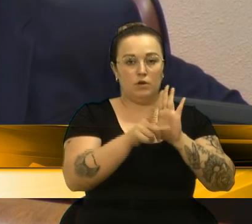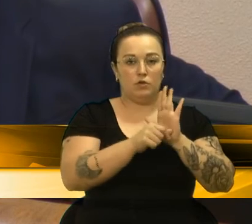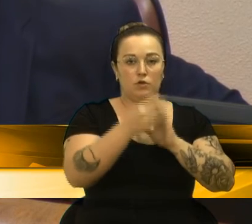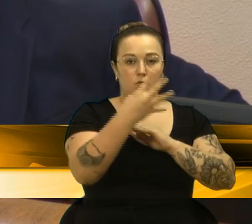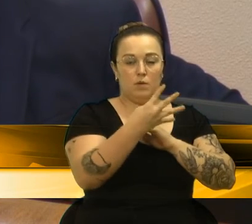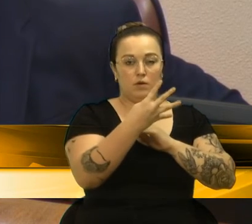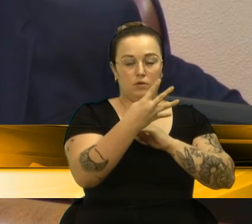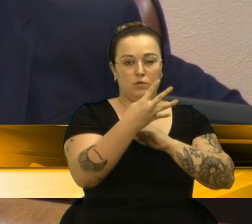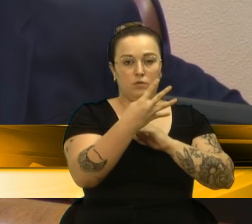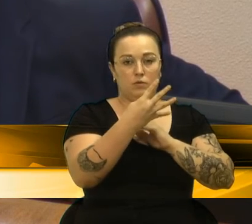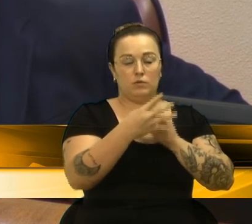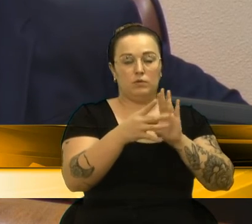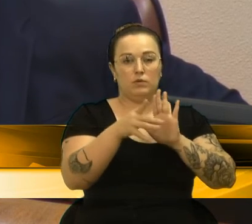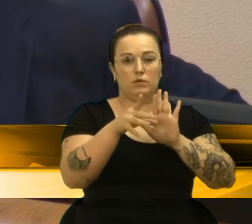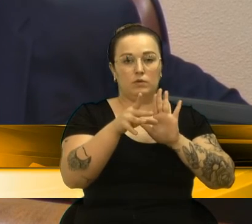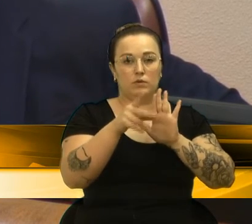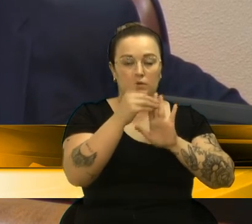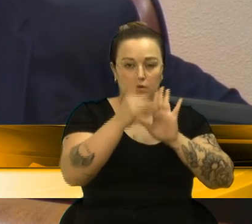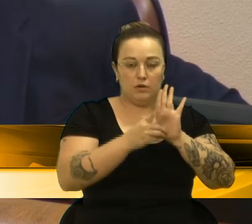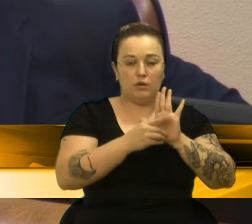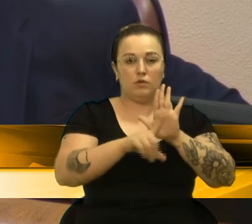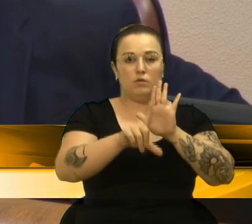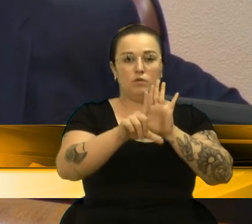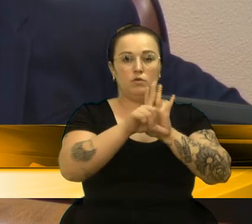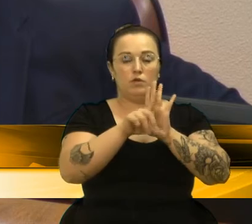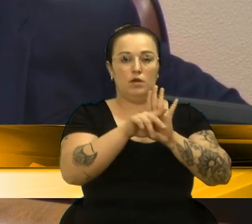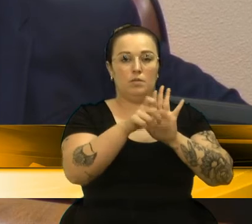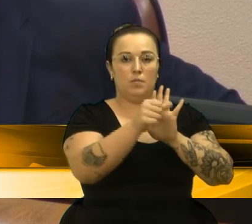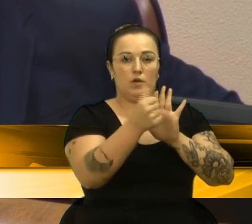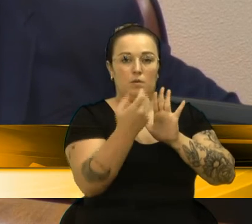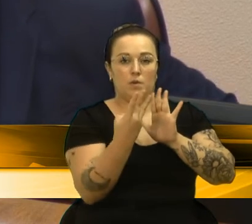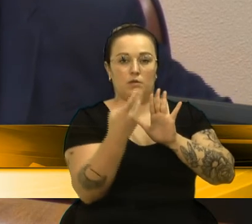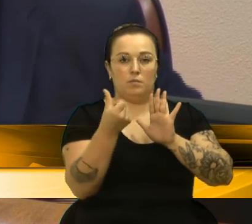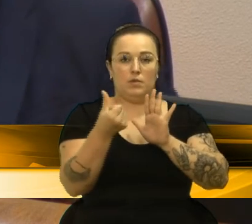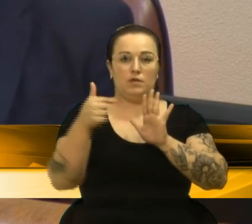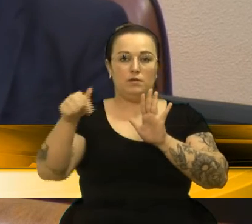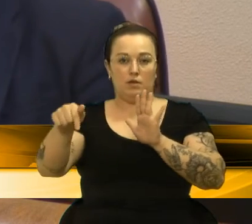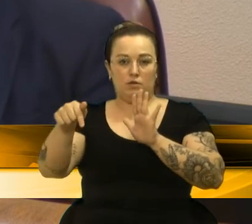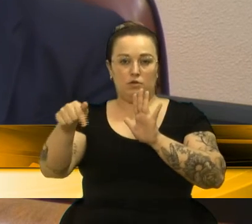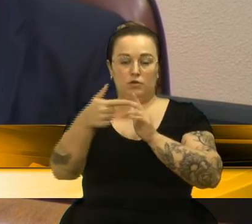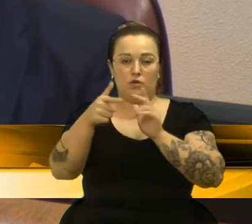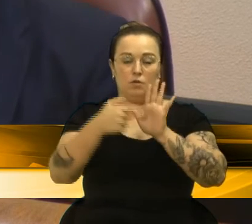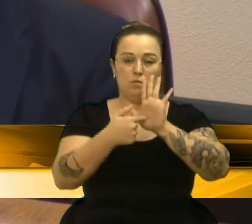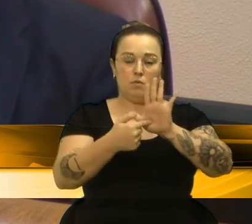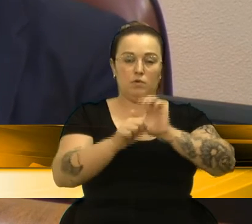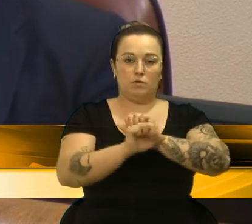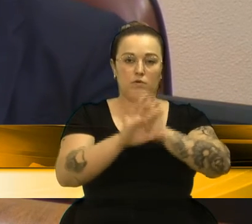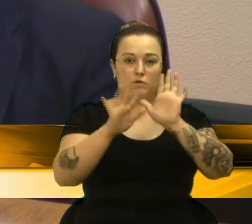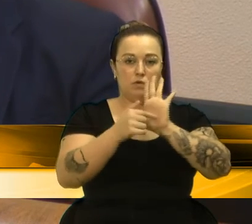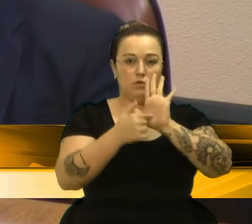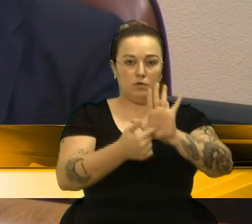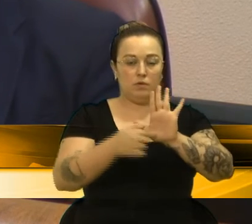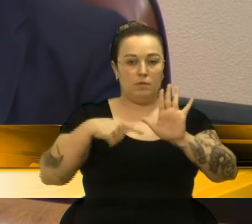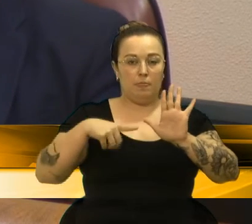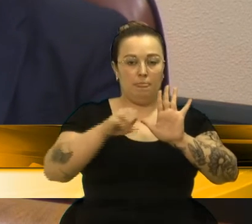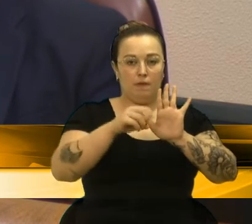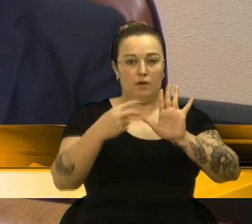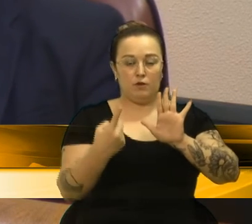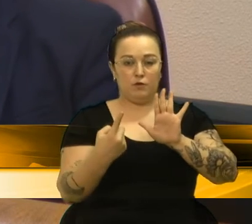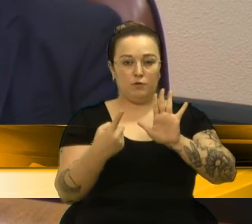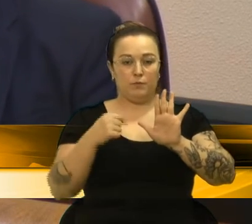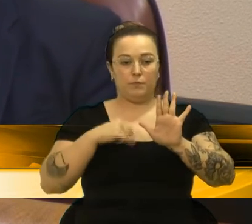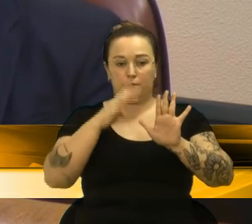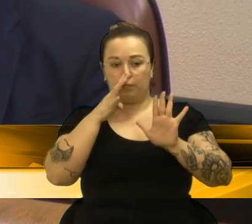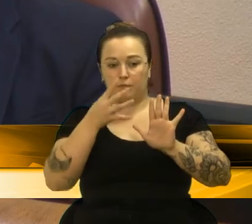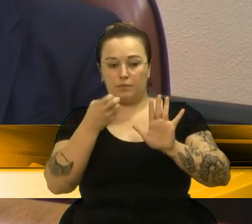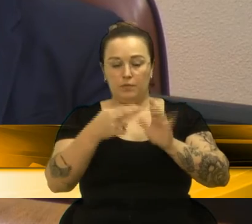Lei 201/67, o que não está aclarado no presente processo. 01. Dos fatos imputados ao denunciado. Como